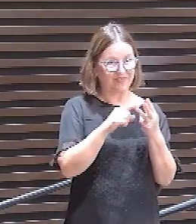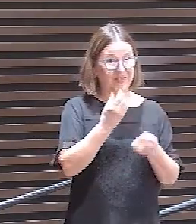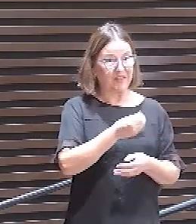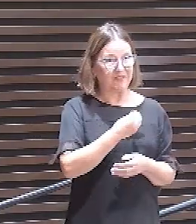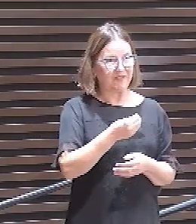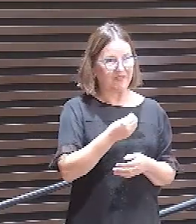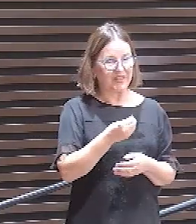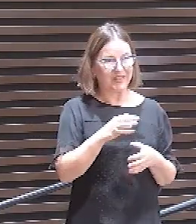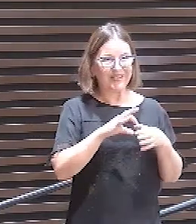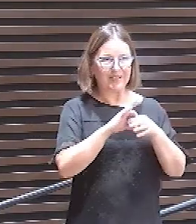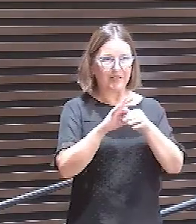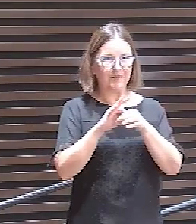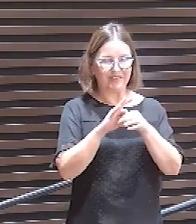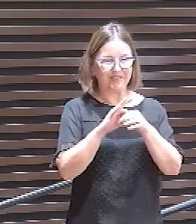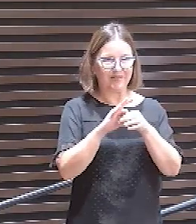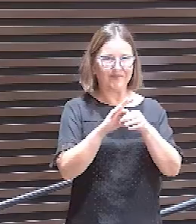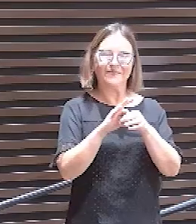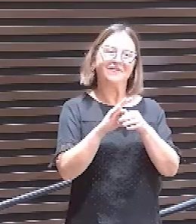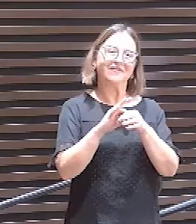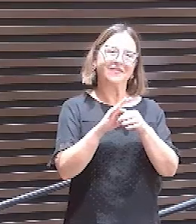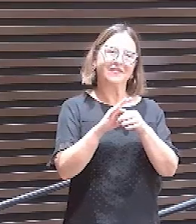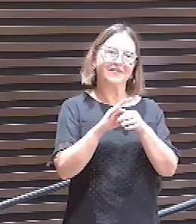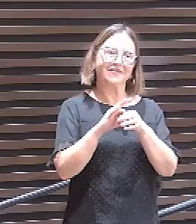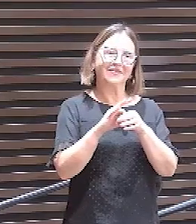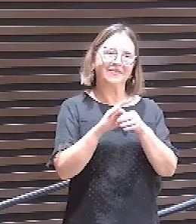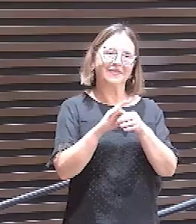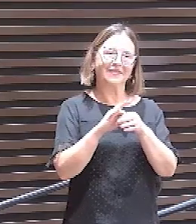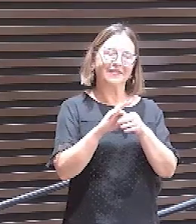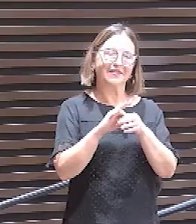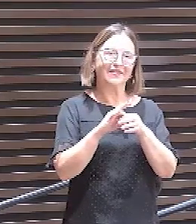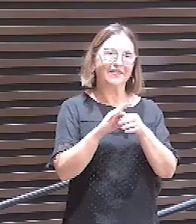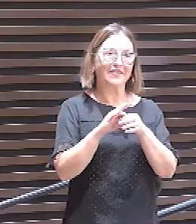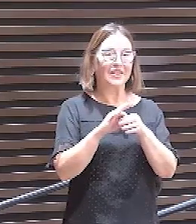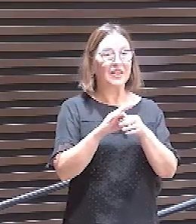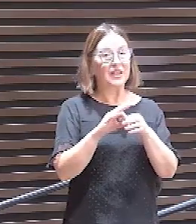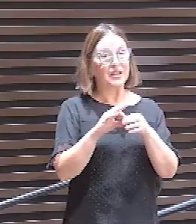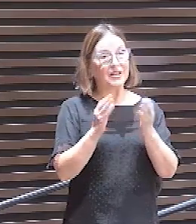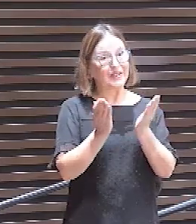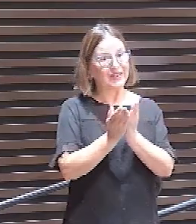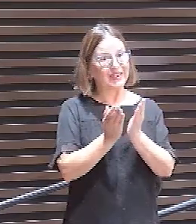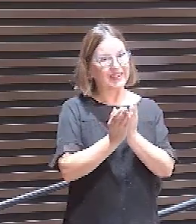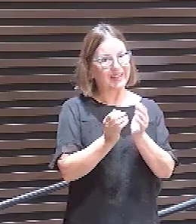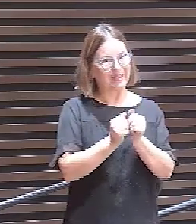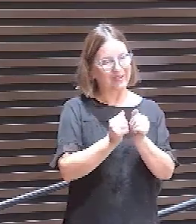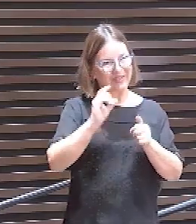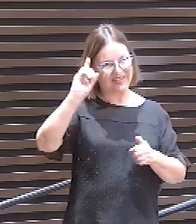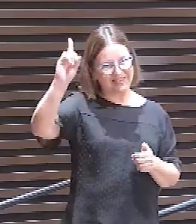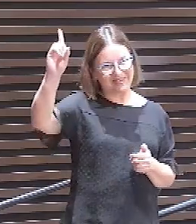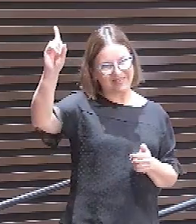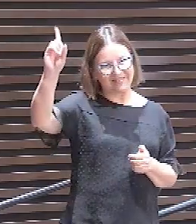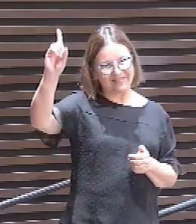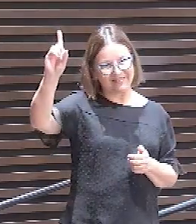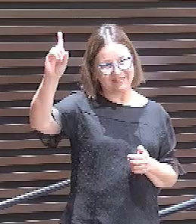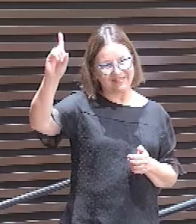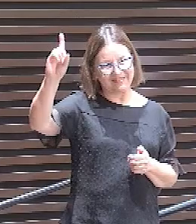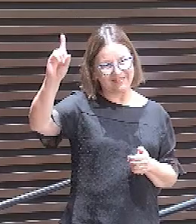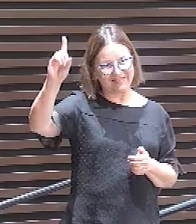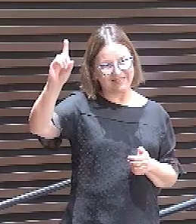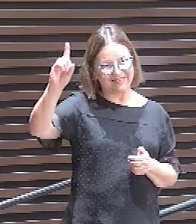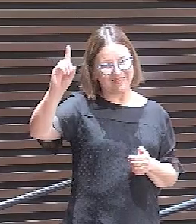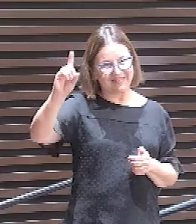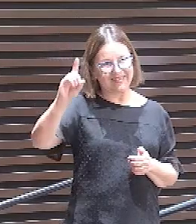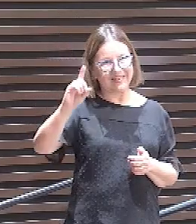de comunhão íntima e transparente do crente com Deus, que torna agradável a